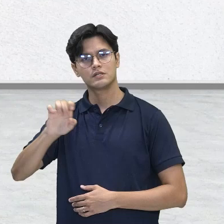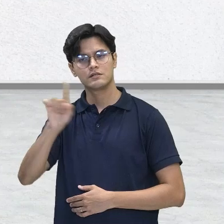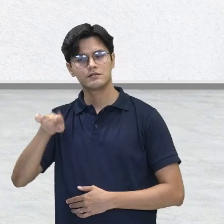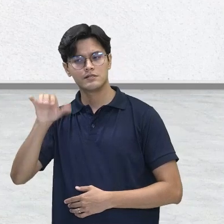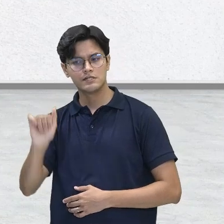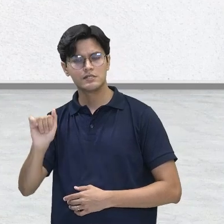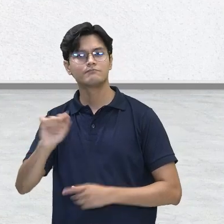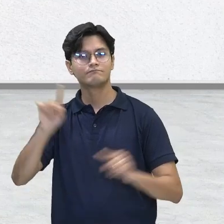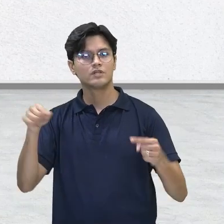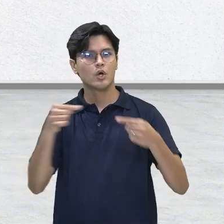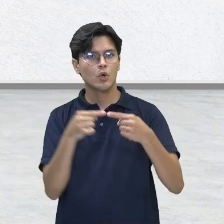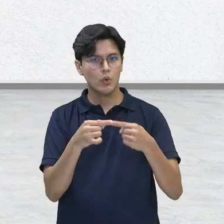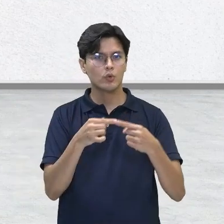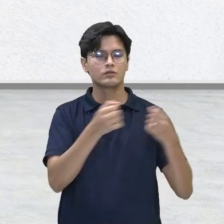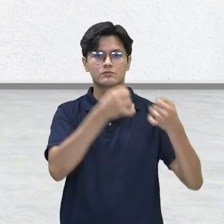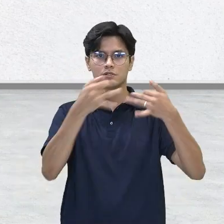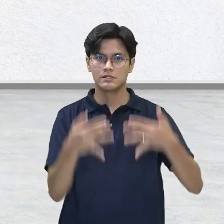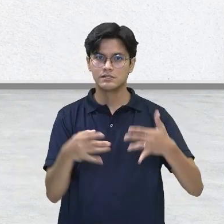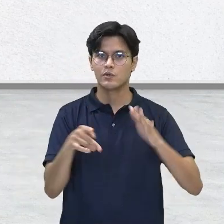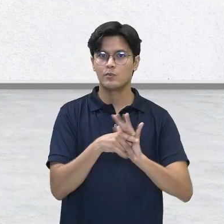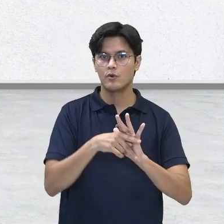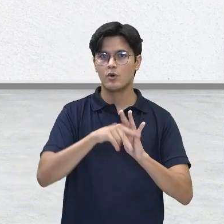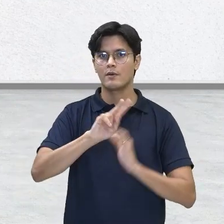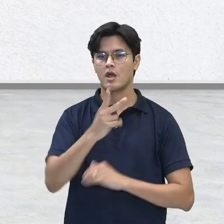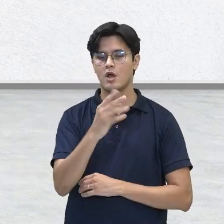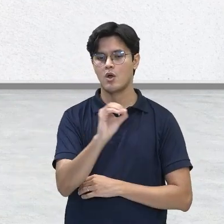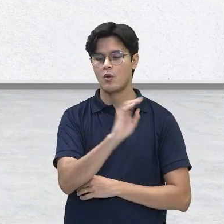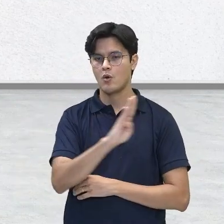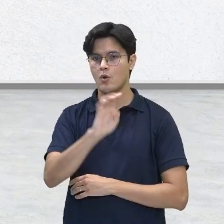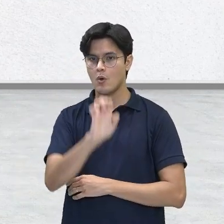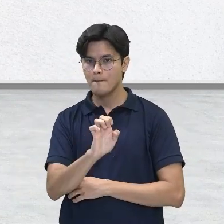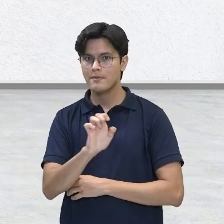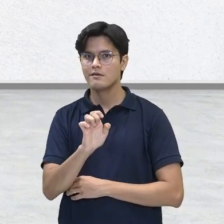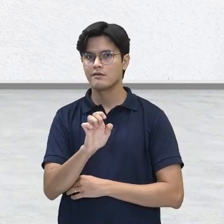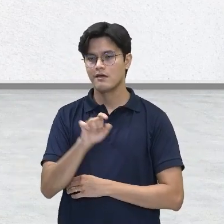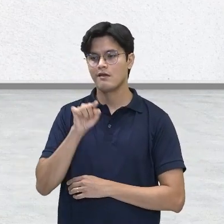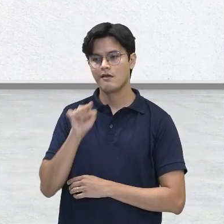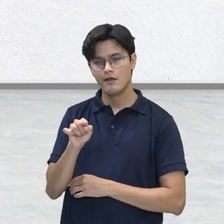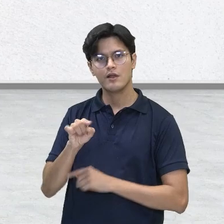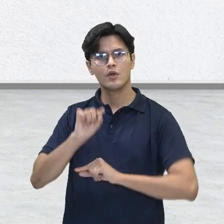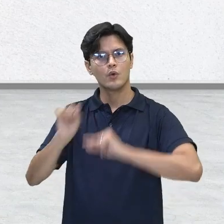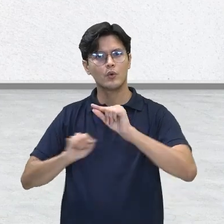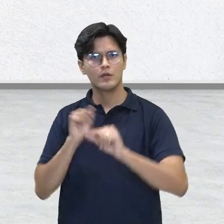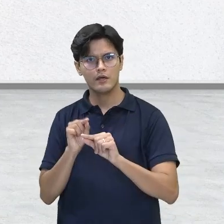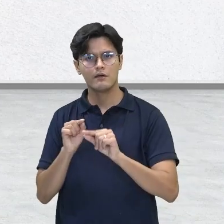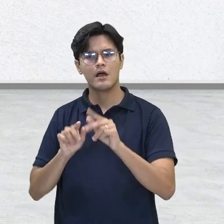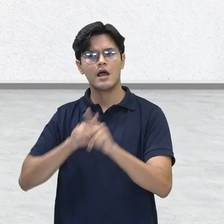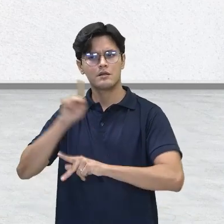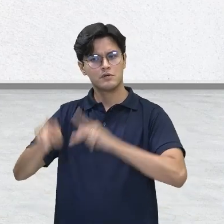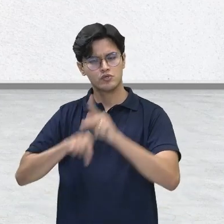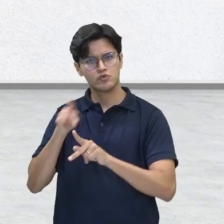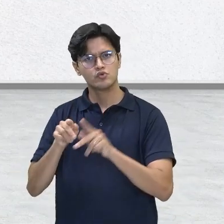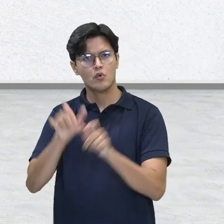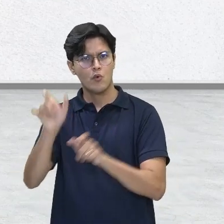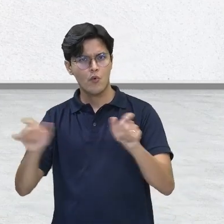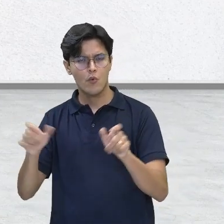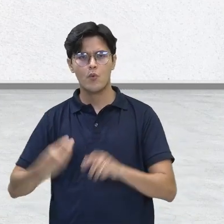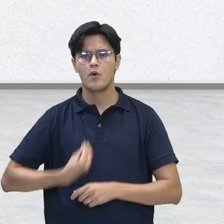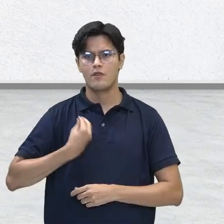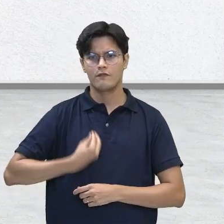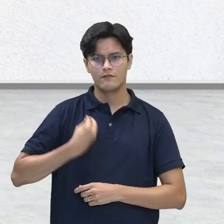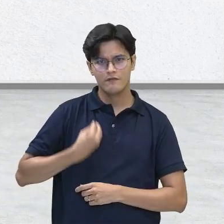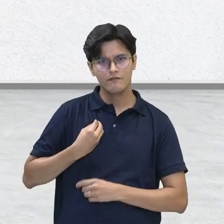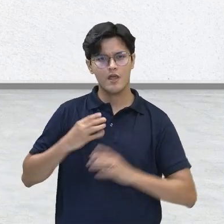natureza como uma condição de guerra constante. Segundo ele, essas pessoas viviam em guerra constante, onde a vida é